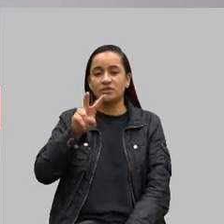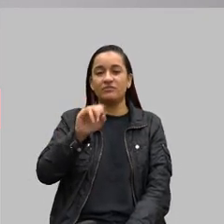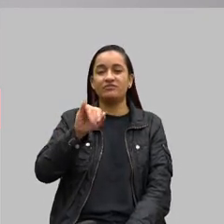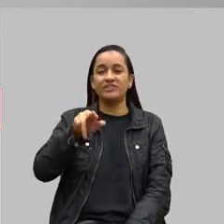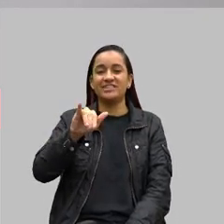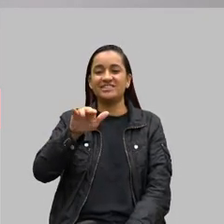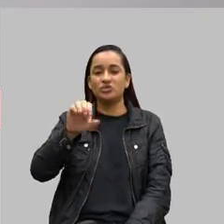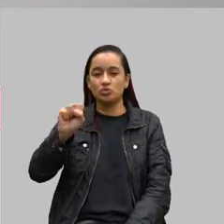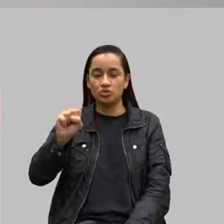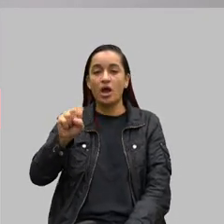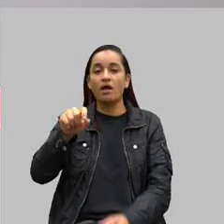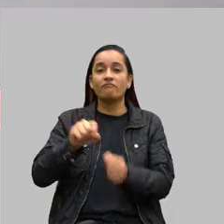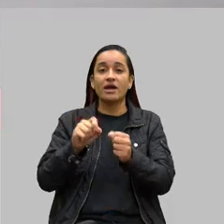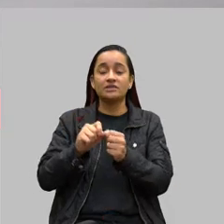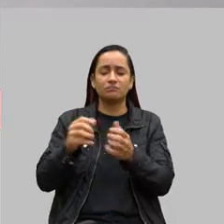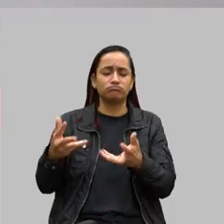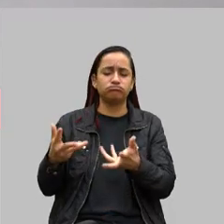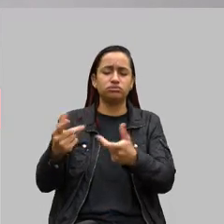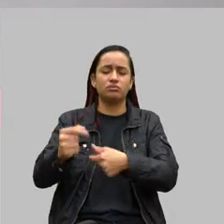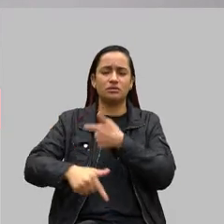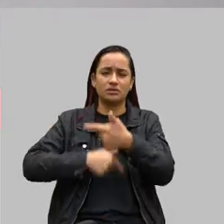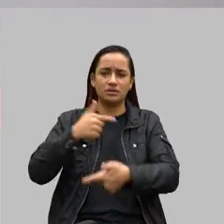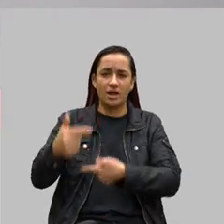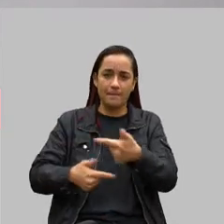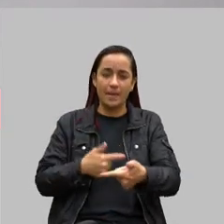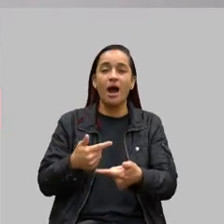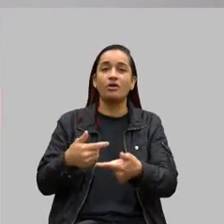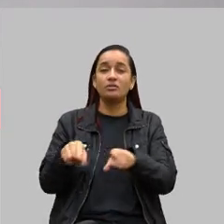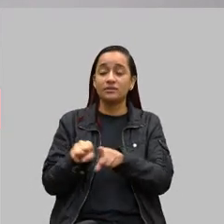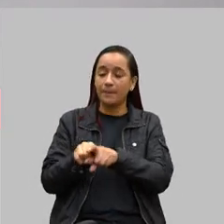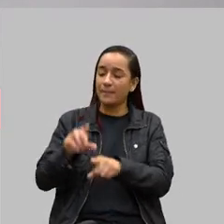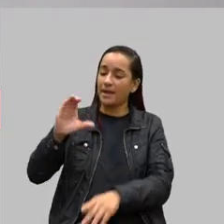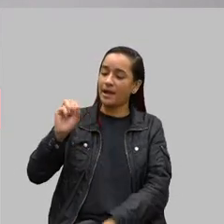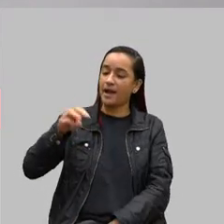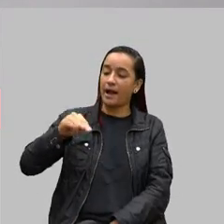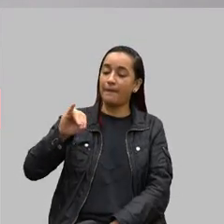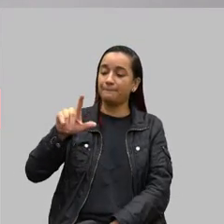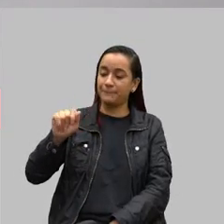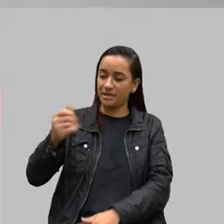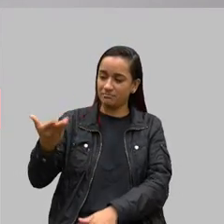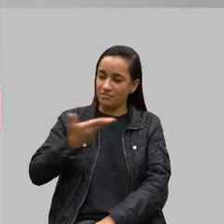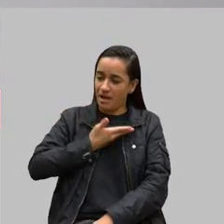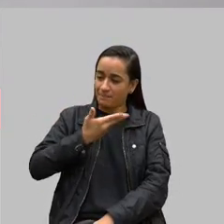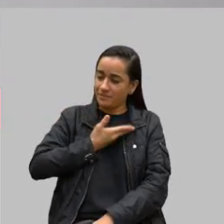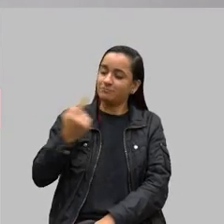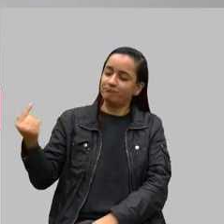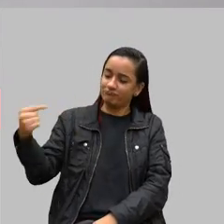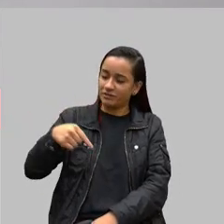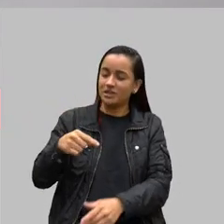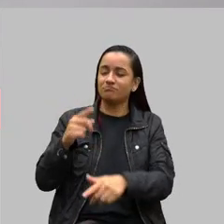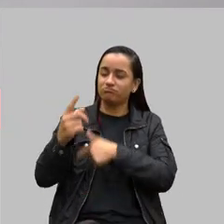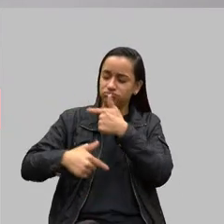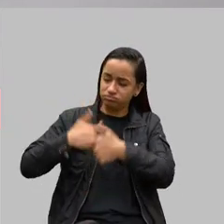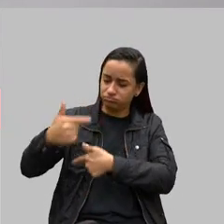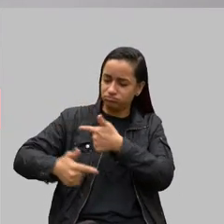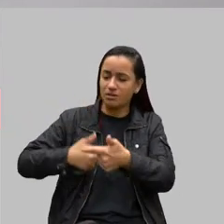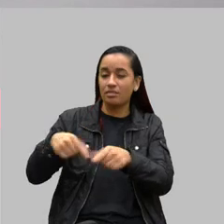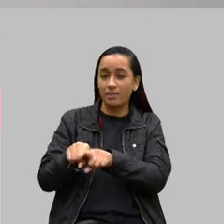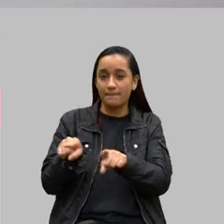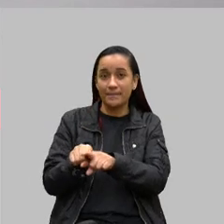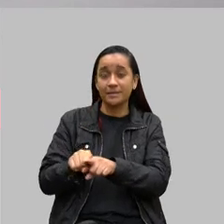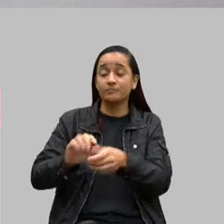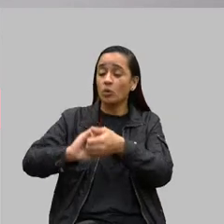eh de forma brilhante ao trabalho que a Mila também é uma grande amiga vem veio realizando ao longo dos últimos anos cumprimentar a